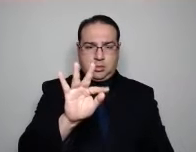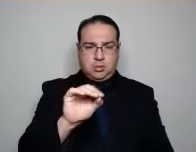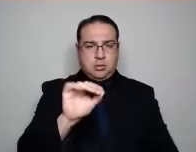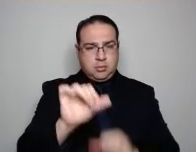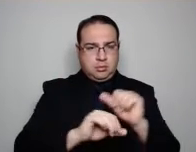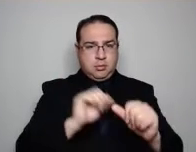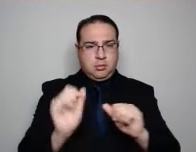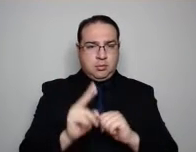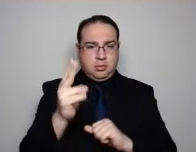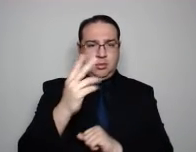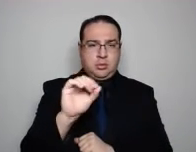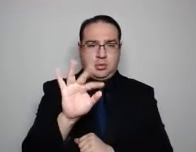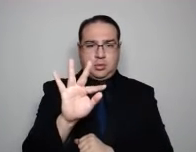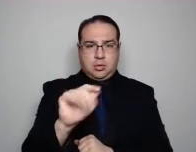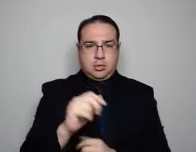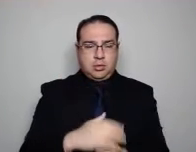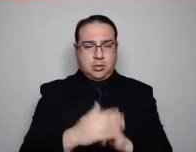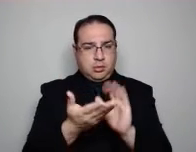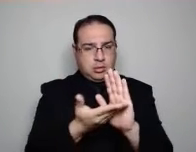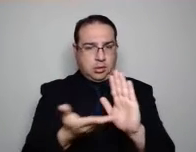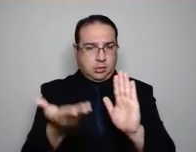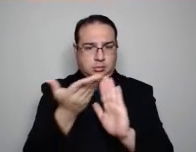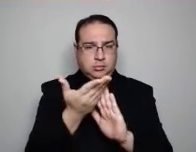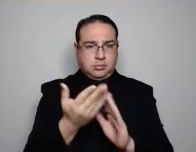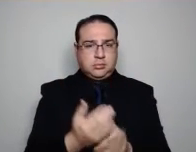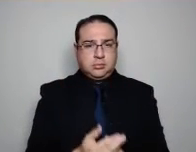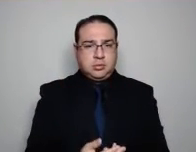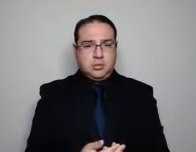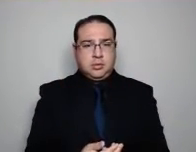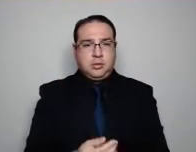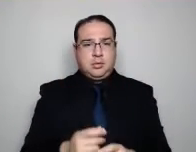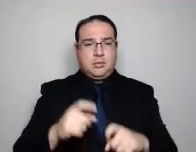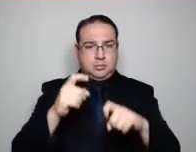cota para mais nesse caso, né? Para que o médico fique mais